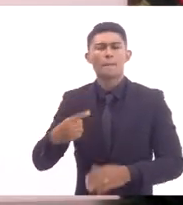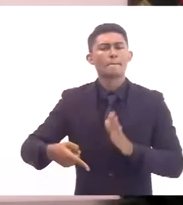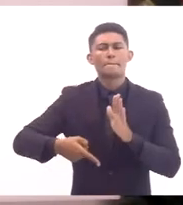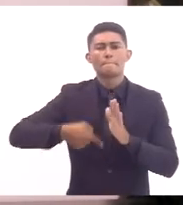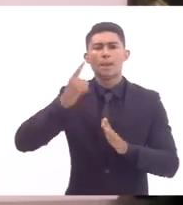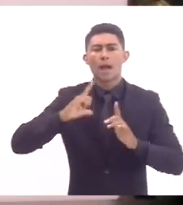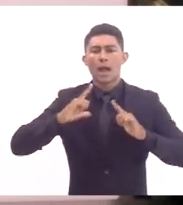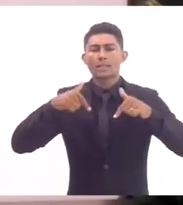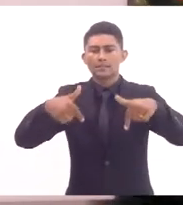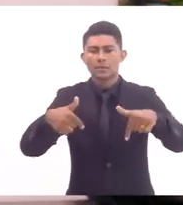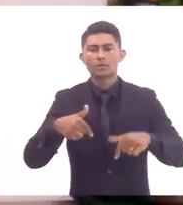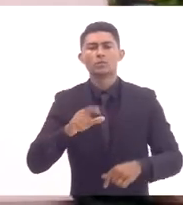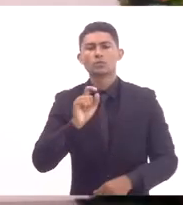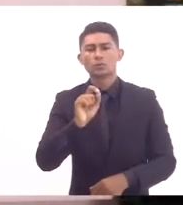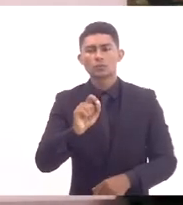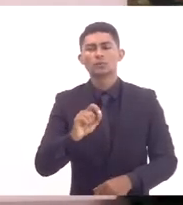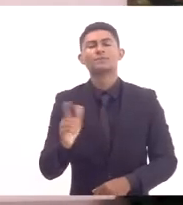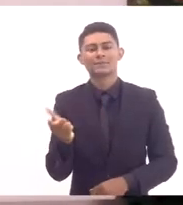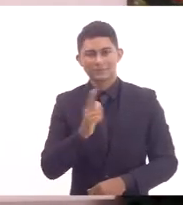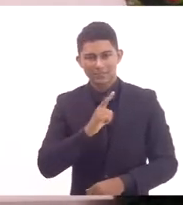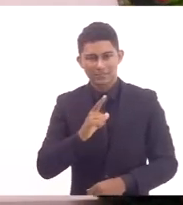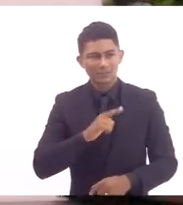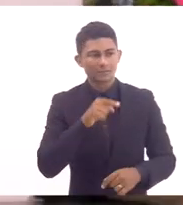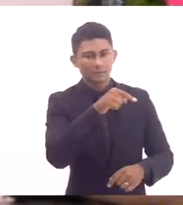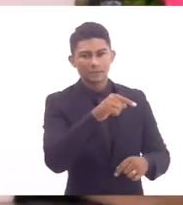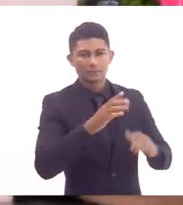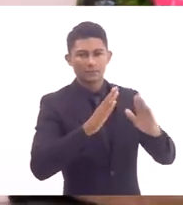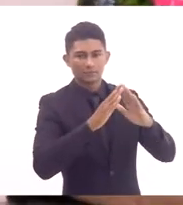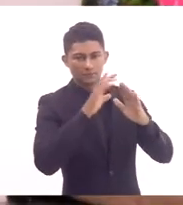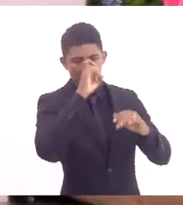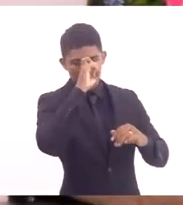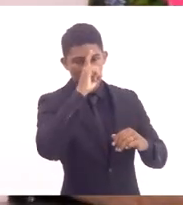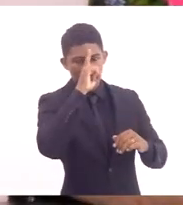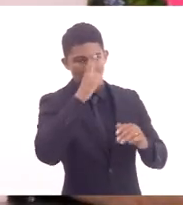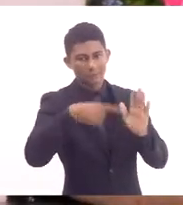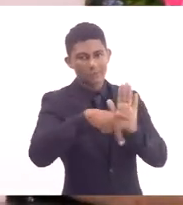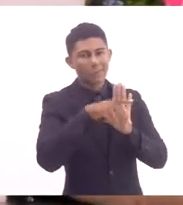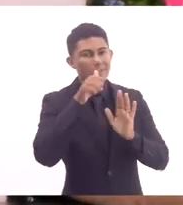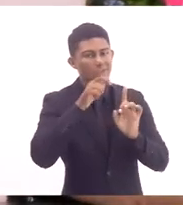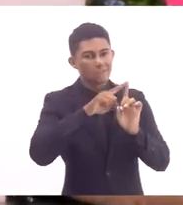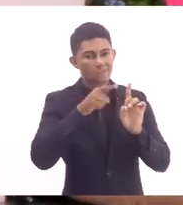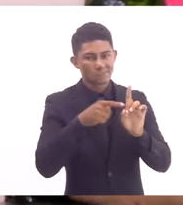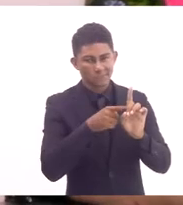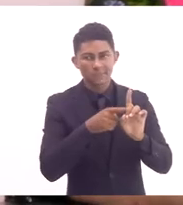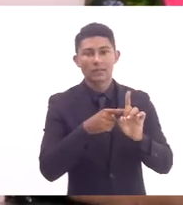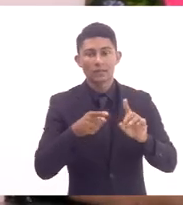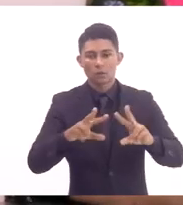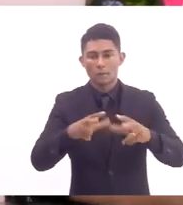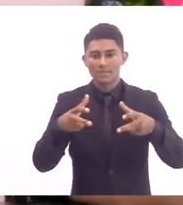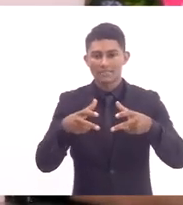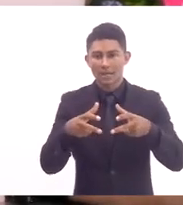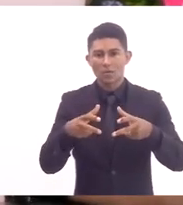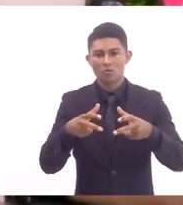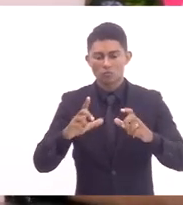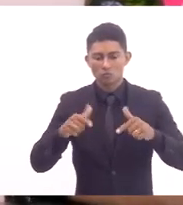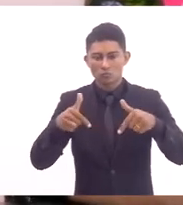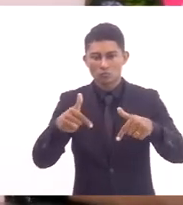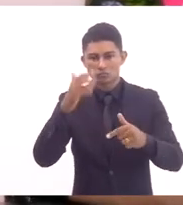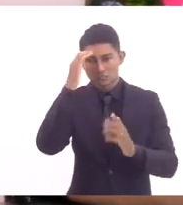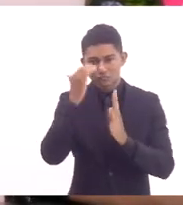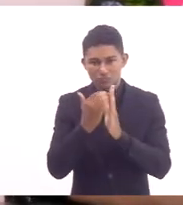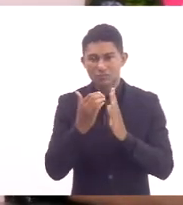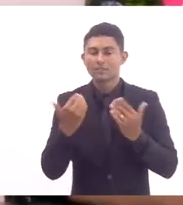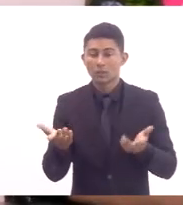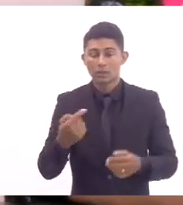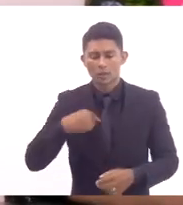participei publicamente foi um ato na maternidade da comissão do cumpra-se' né e eu sigo